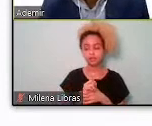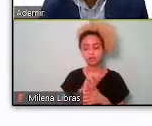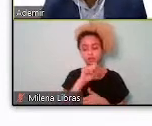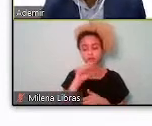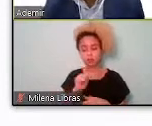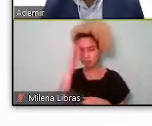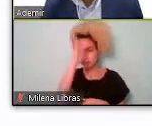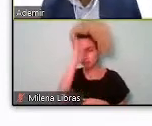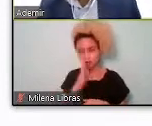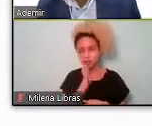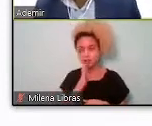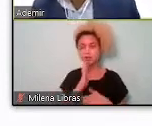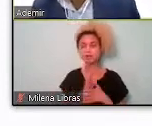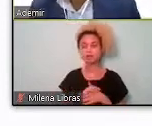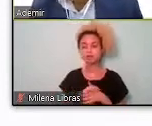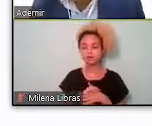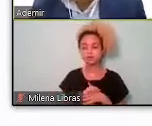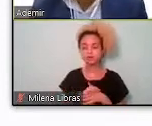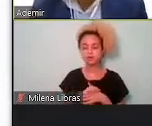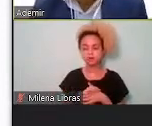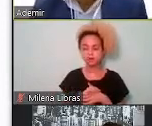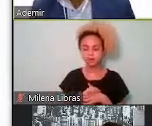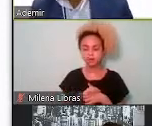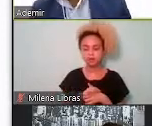Brasileira de Síndicos, né?